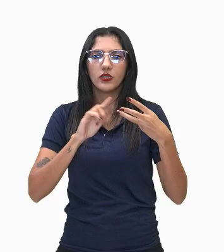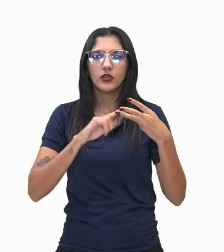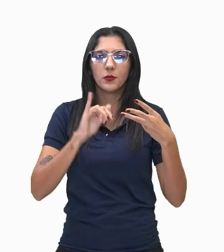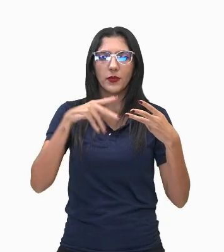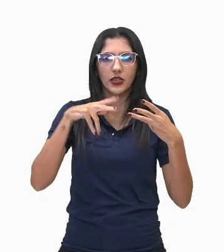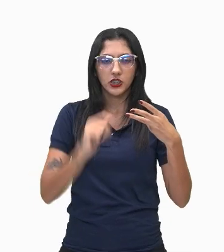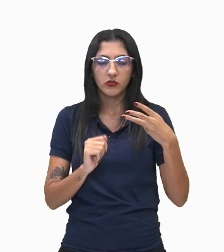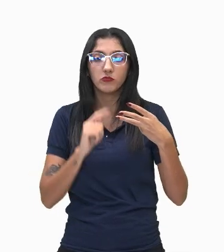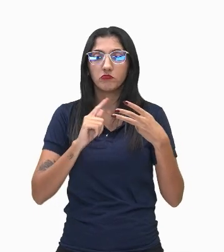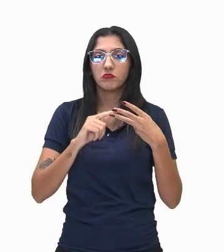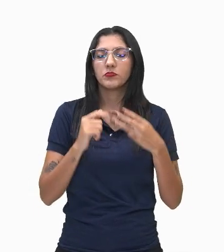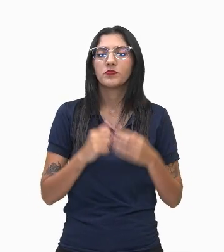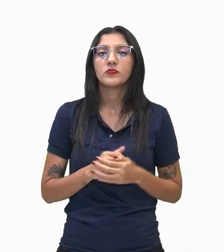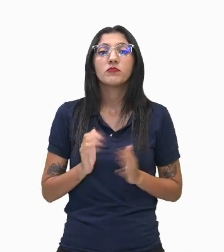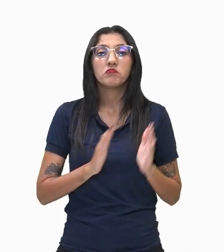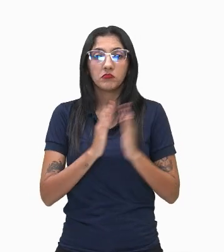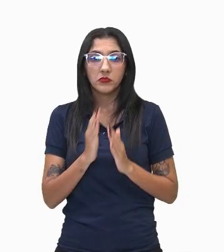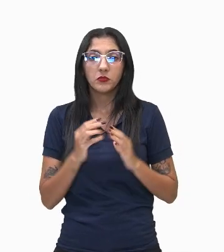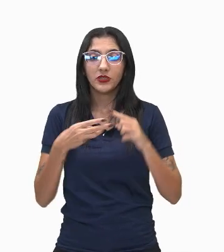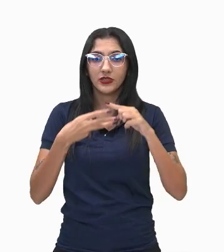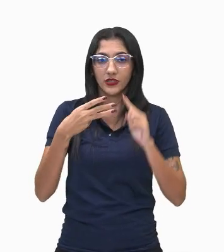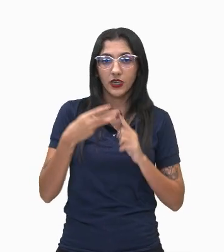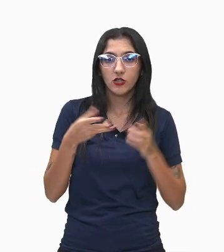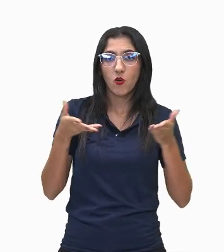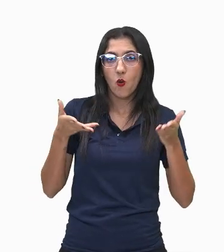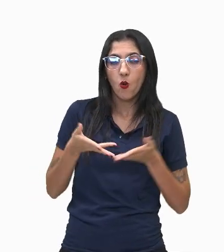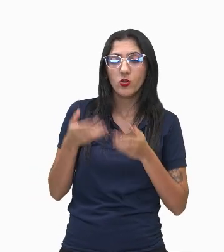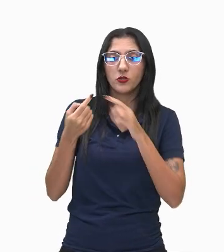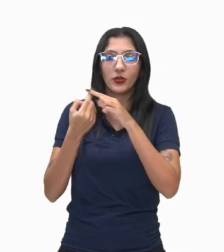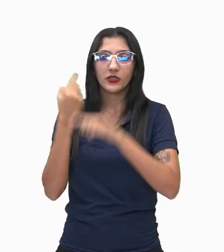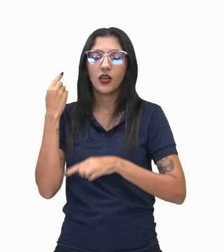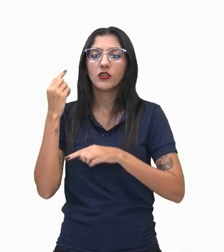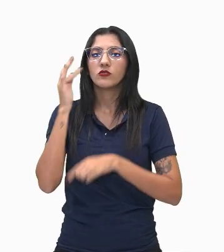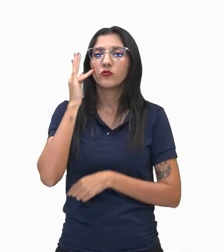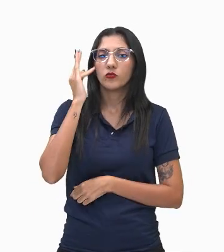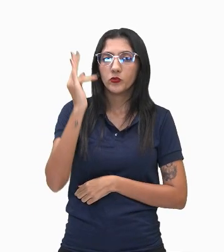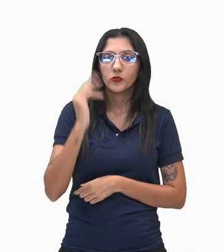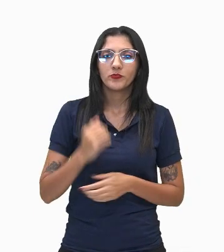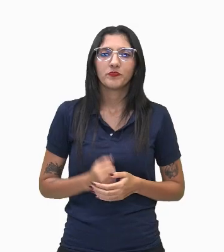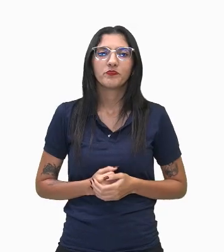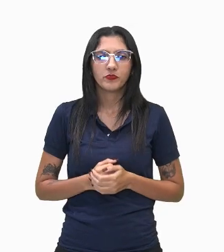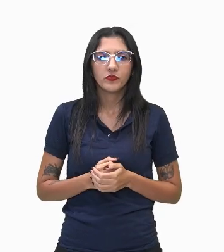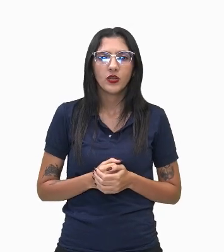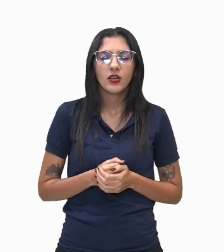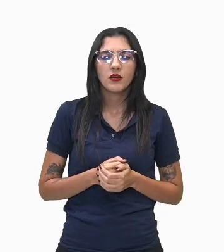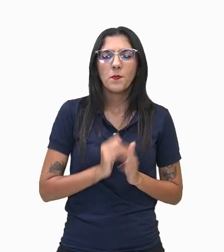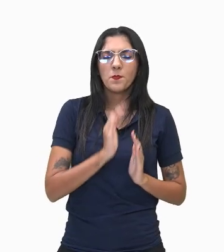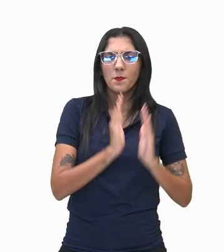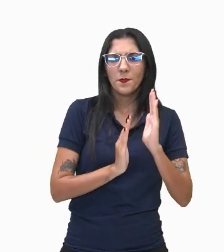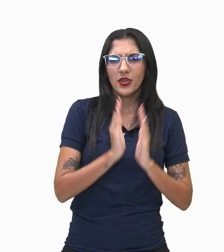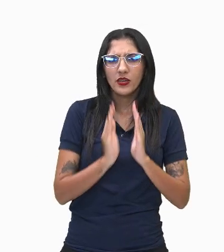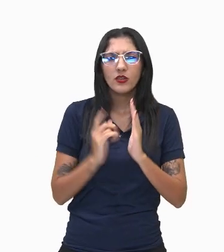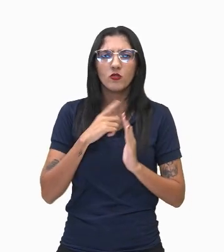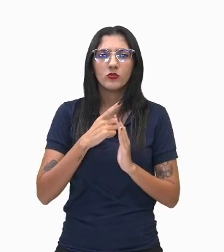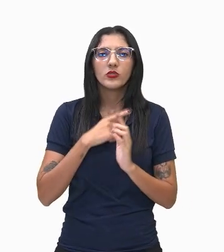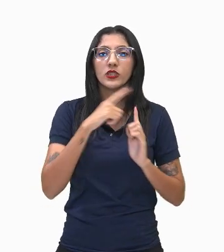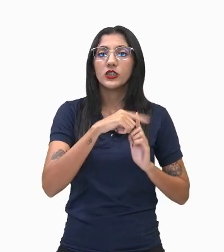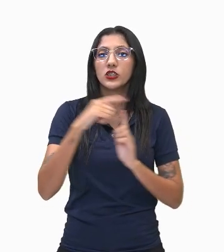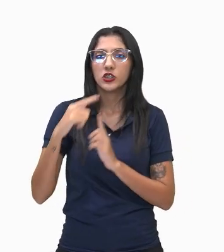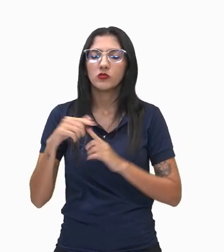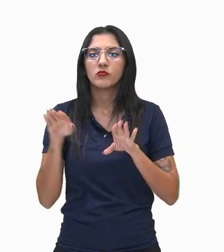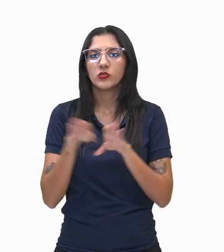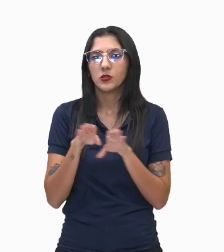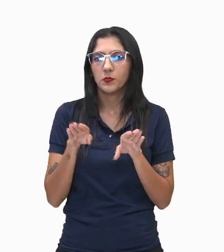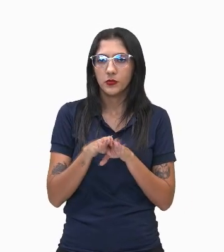tempos verbais: presente, pretérito e futuro. Cada tempo verbal, por sua vez, é composto por formas verbais.